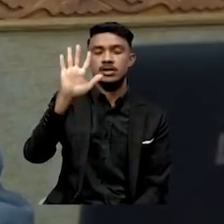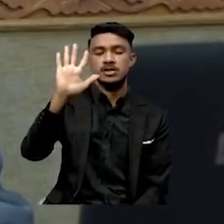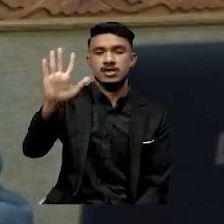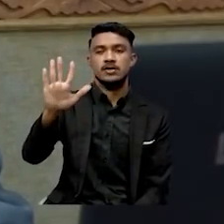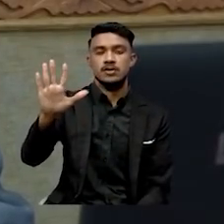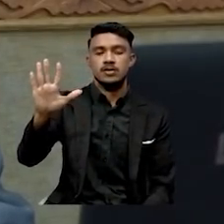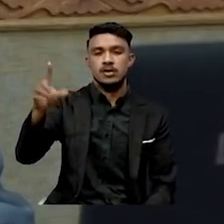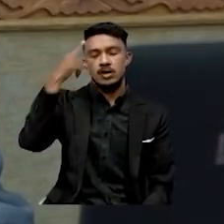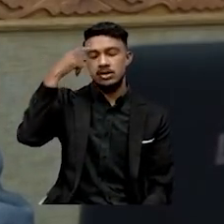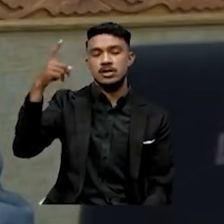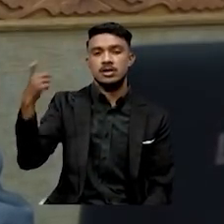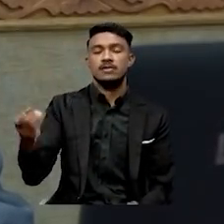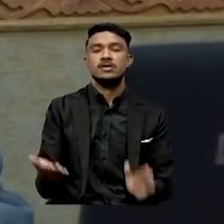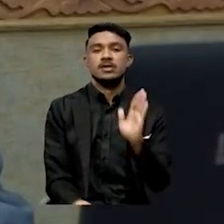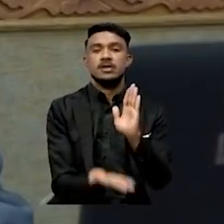minha sa quase